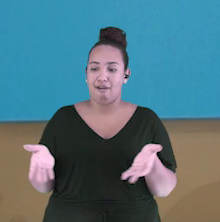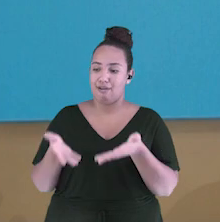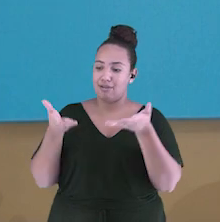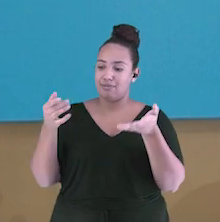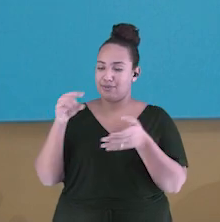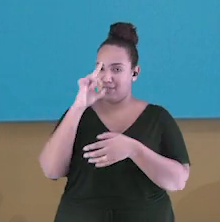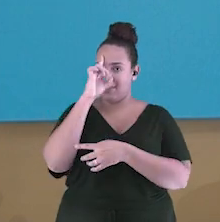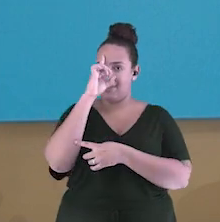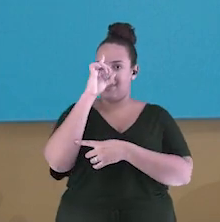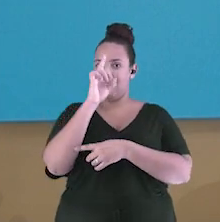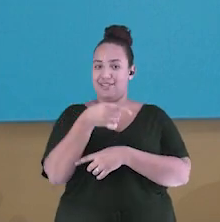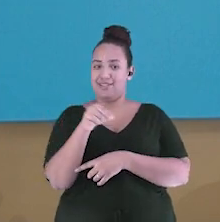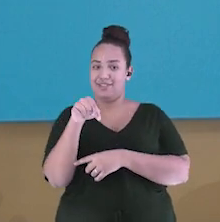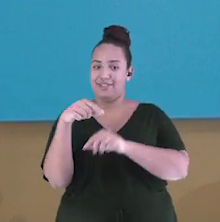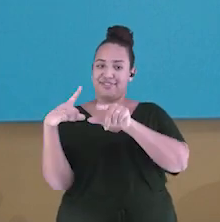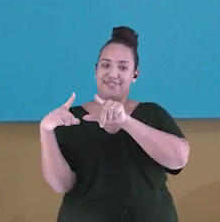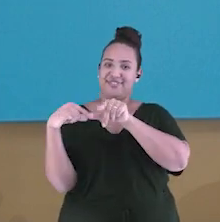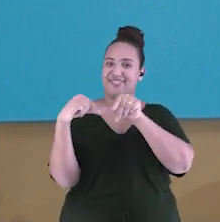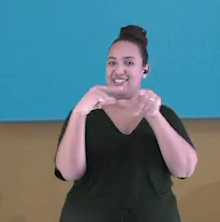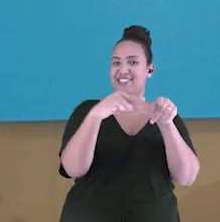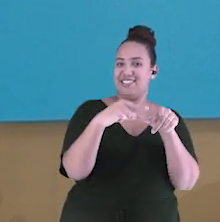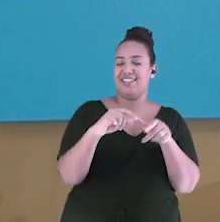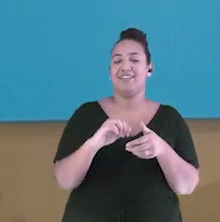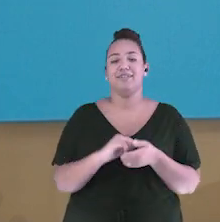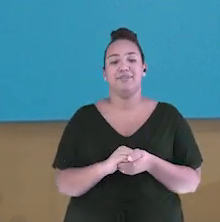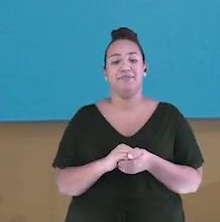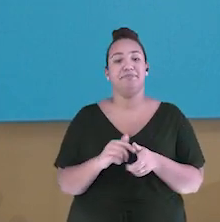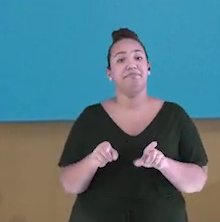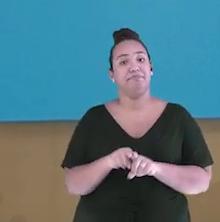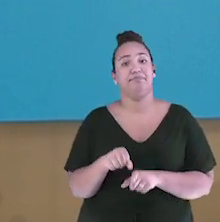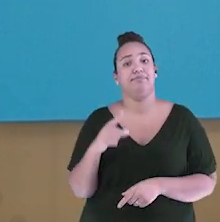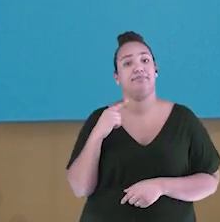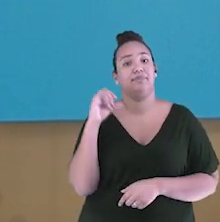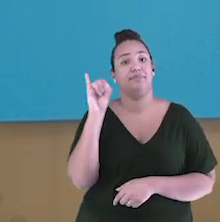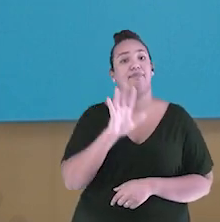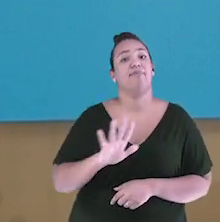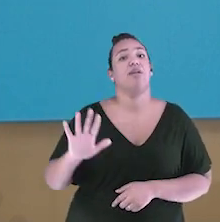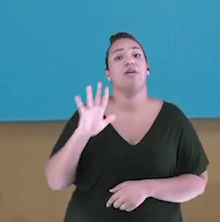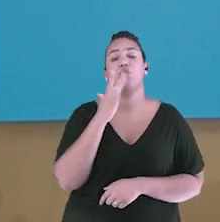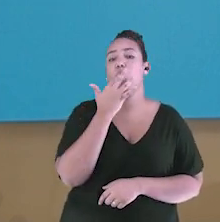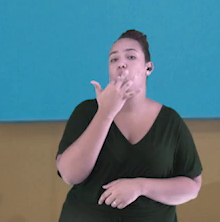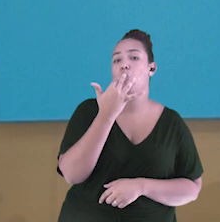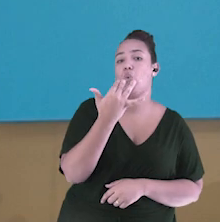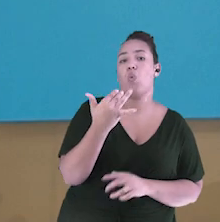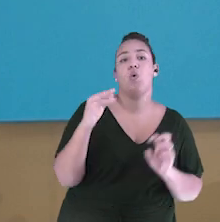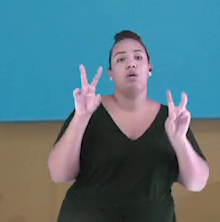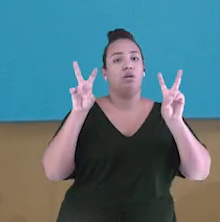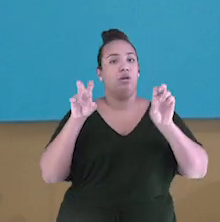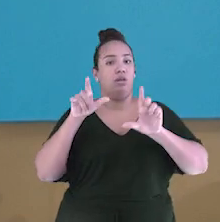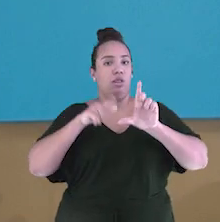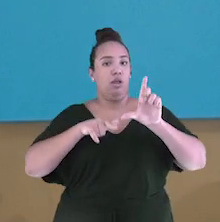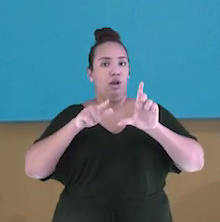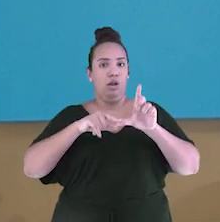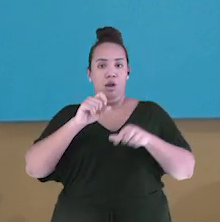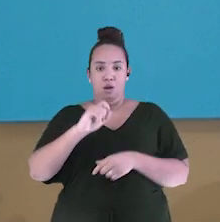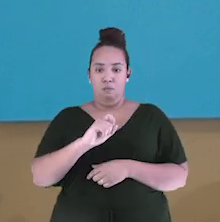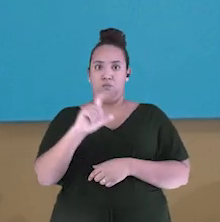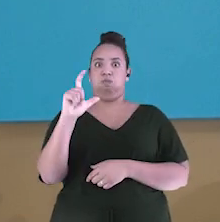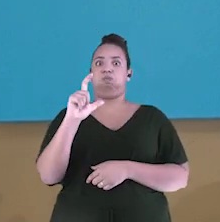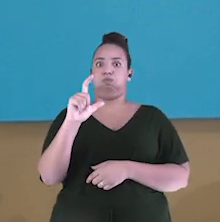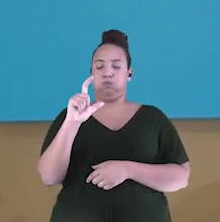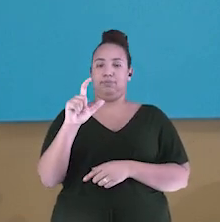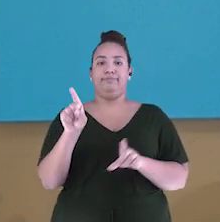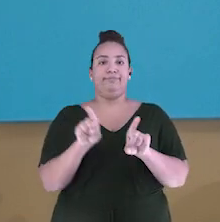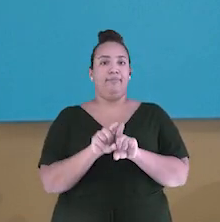decisão por uma determinada viagem. Inclui ainda imagens, cores vivas, títulos, letras grandes e